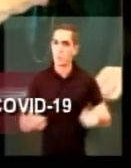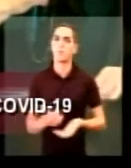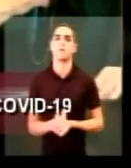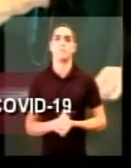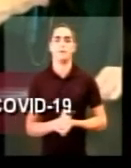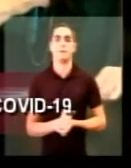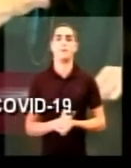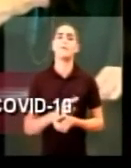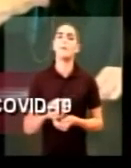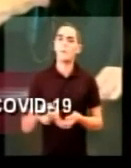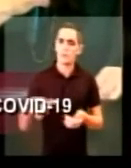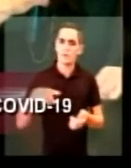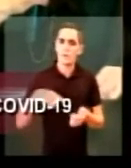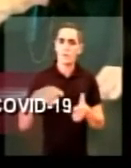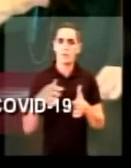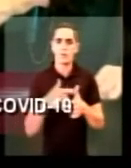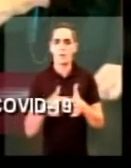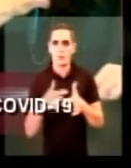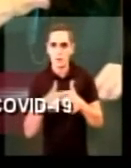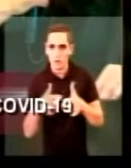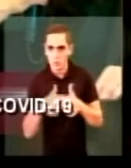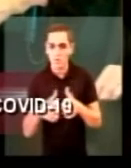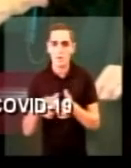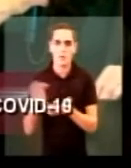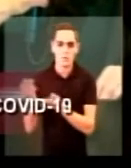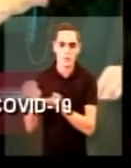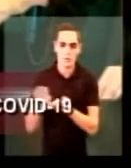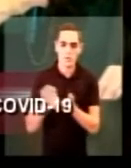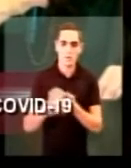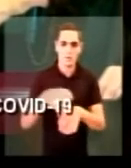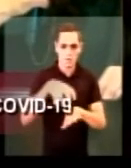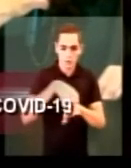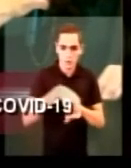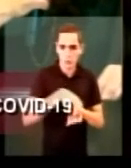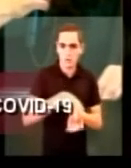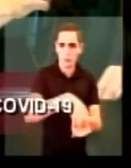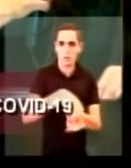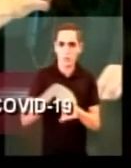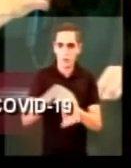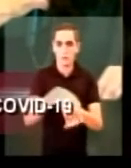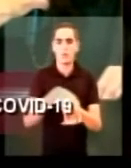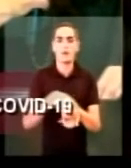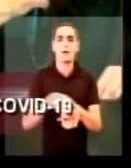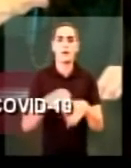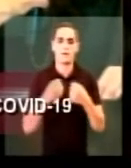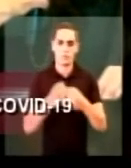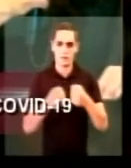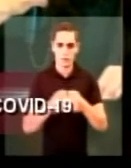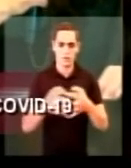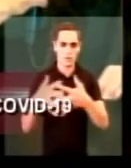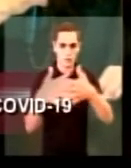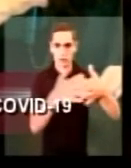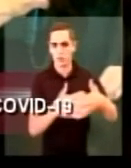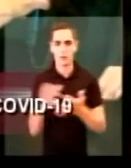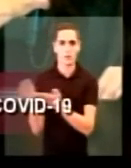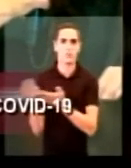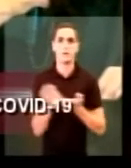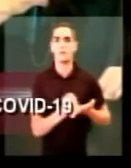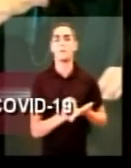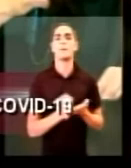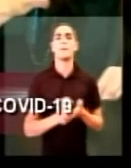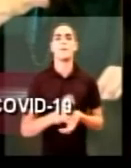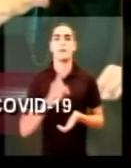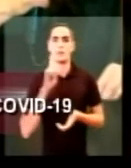das transportadoras para entrega nos próximos dias de 472 mil seringas e 471